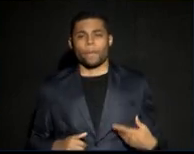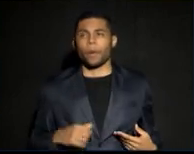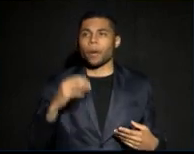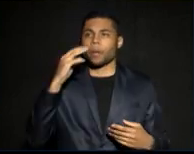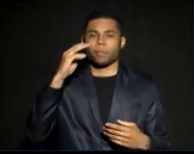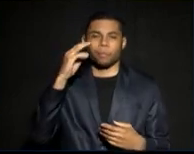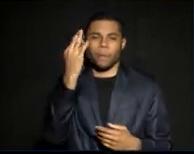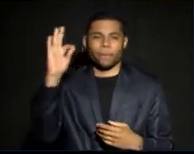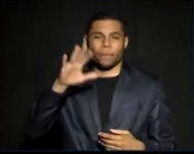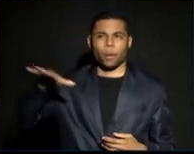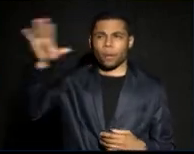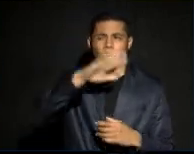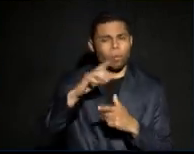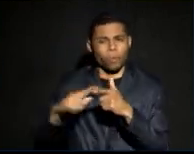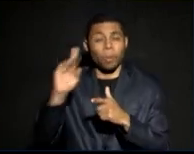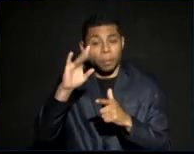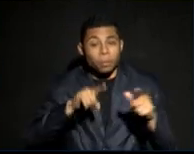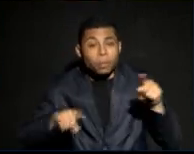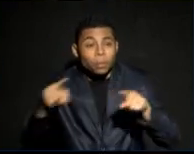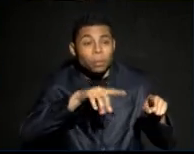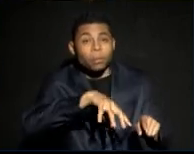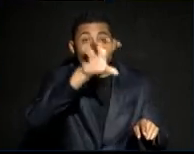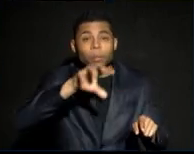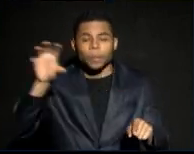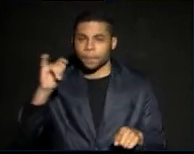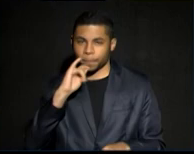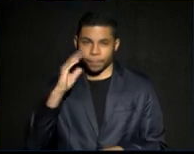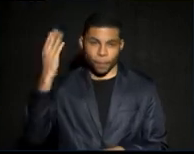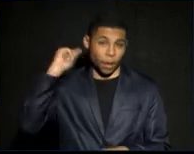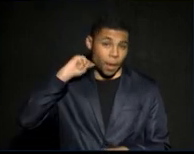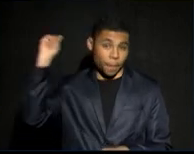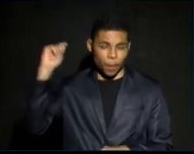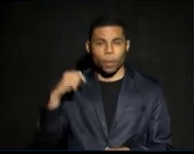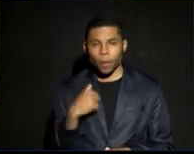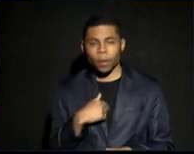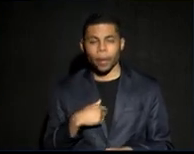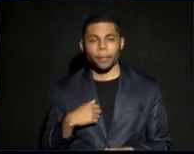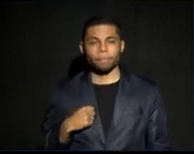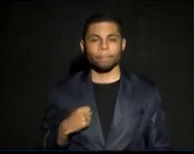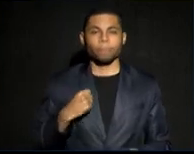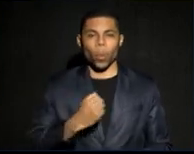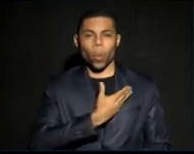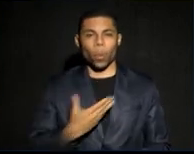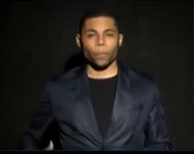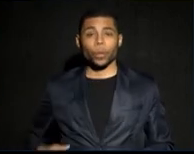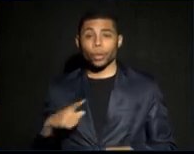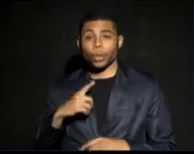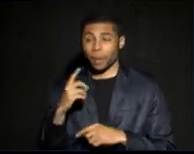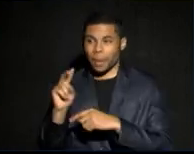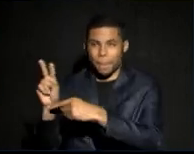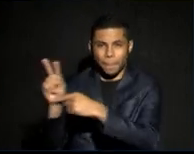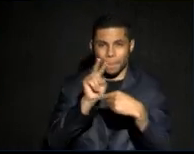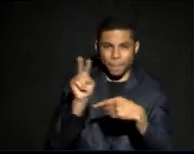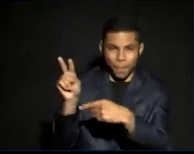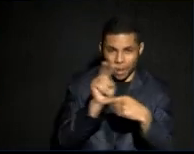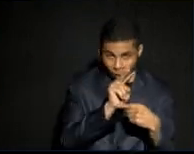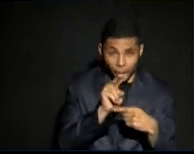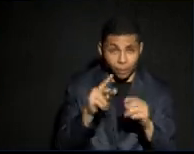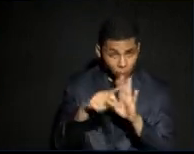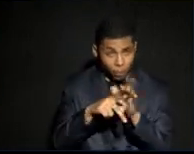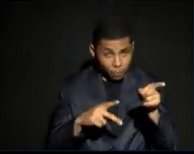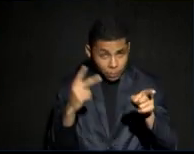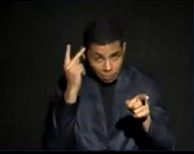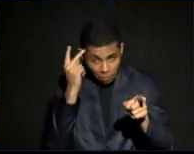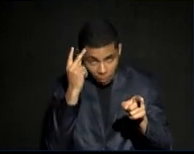e eu sempre primieira por essa boa relação em abril quando assumiu o governo dia dois empréstimos do Estado de São Paulo não é a